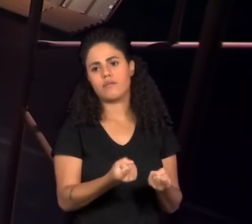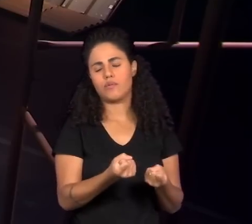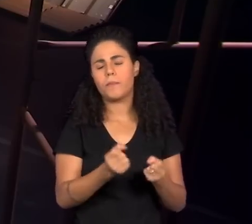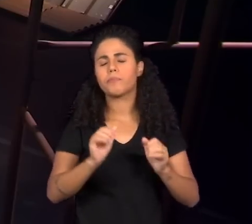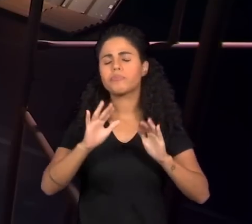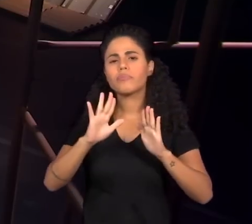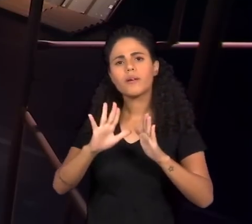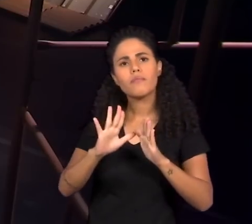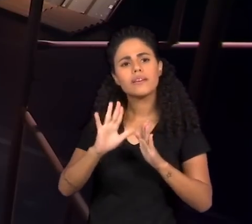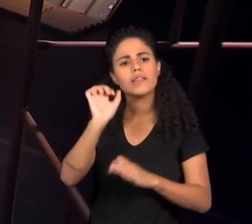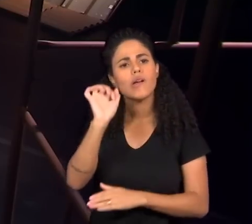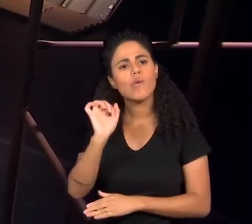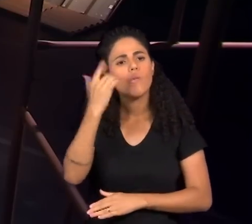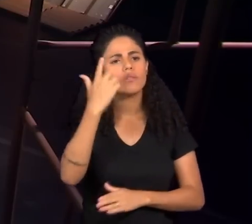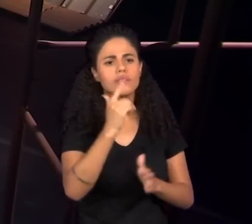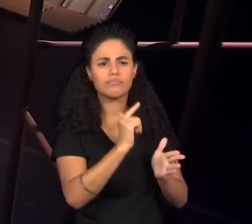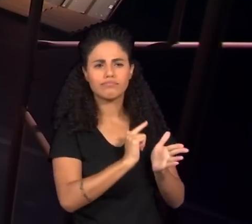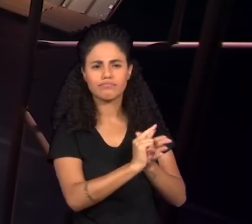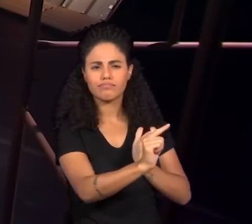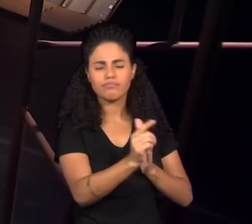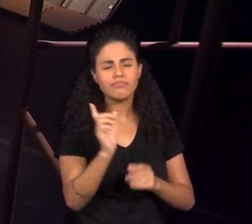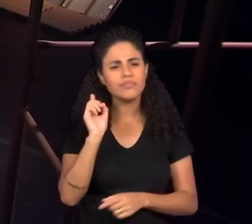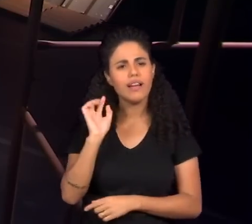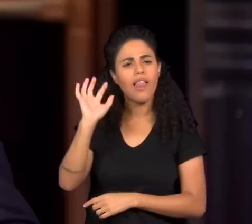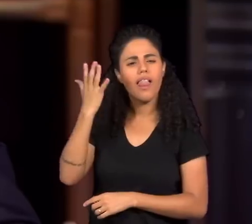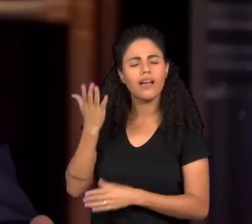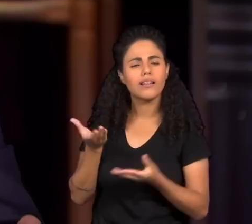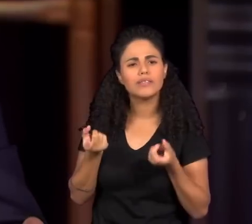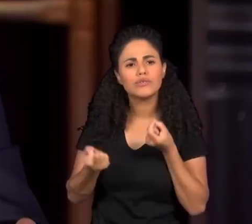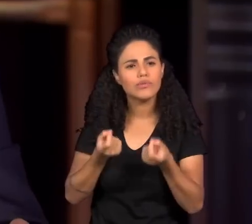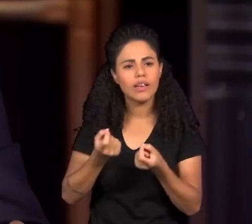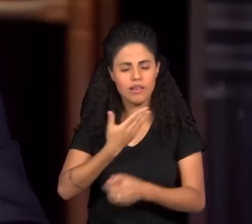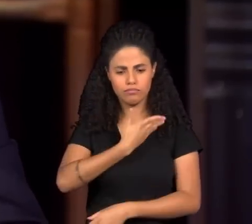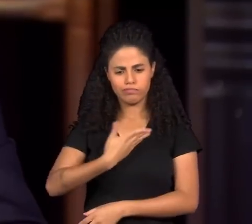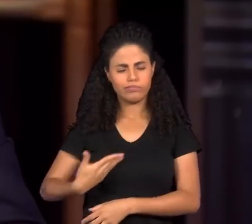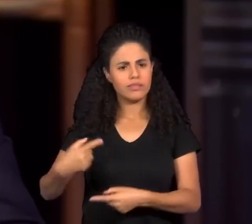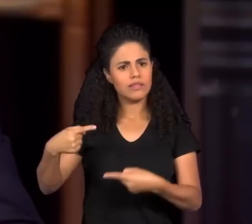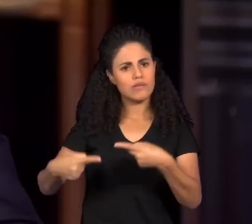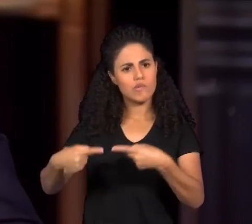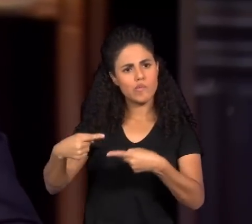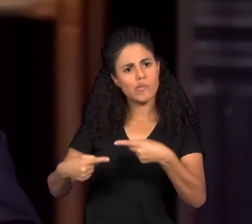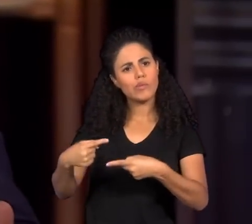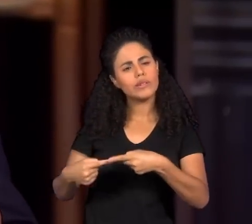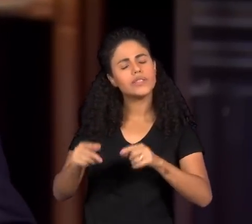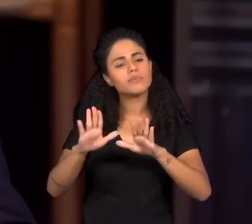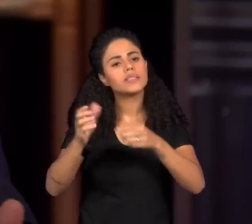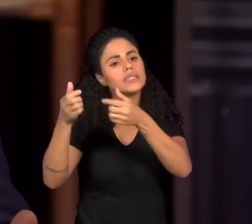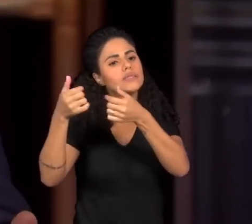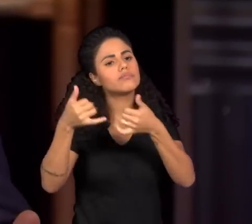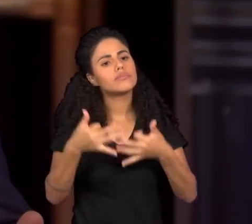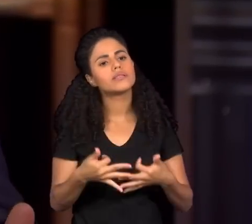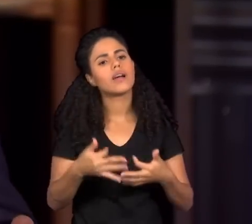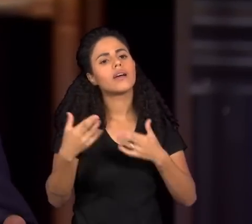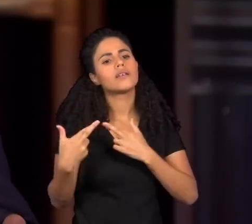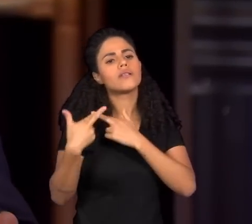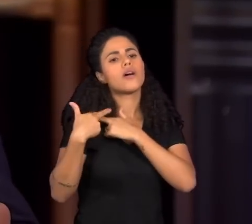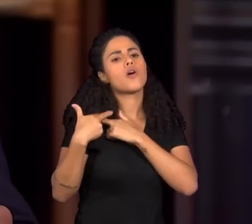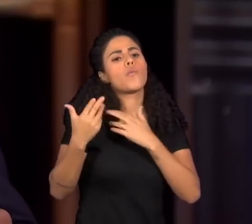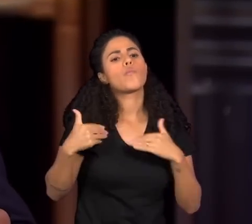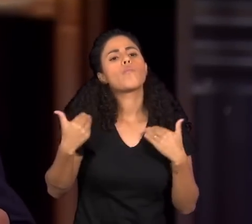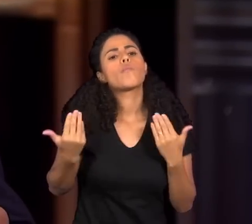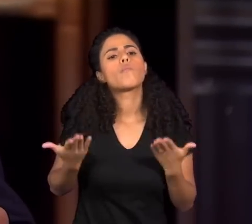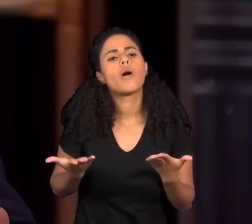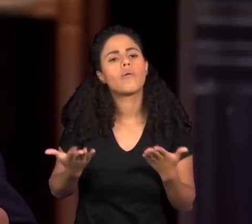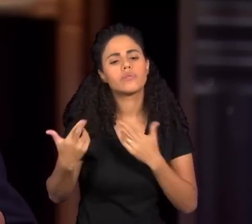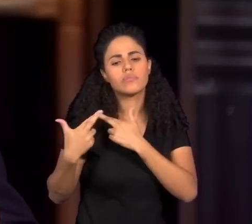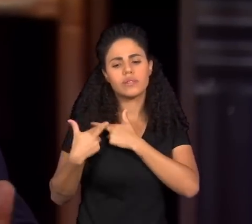Ocidente é de uma igreja com uma imensa força política. Confere? Eu queria que você falasse assim da responsabilidade da